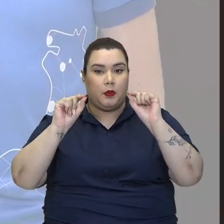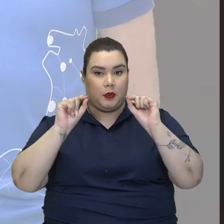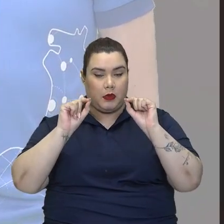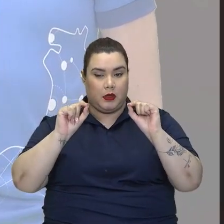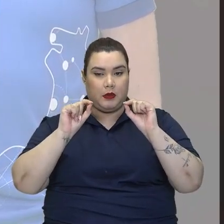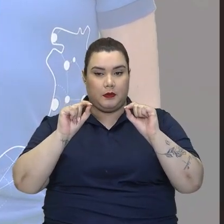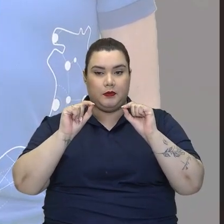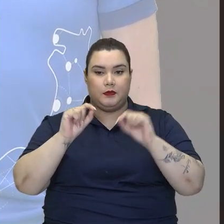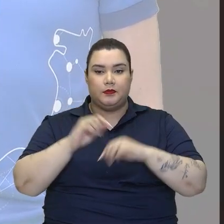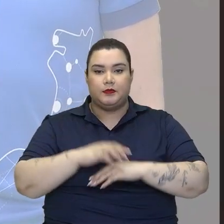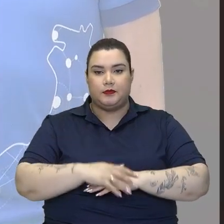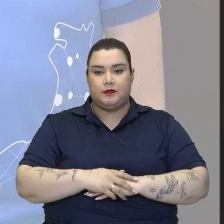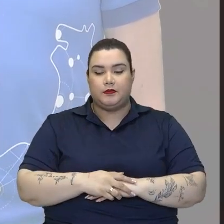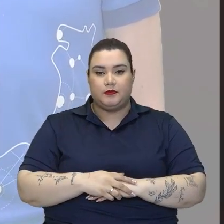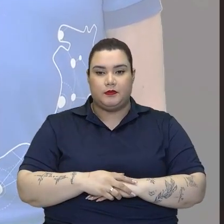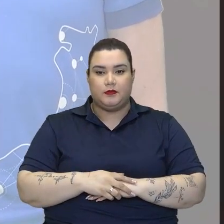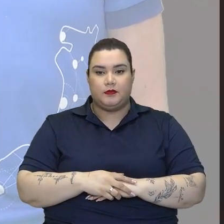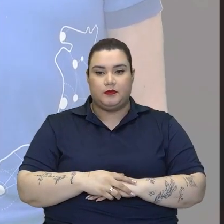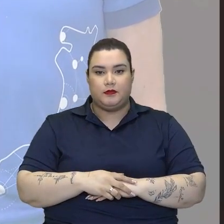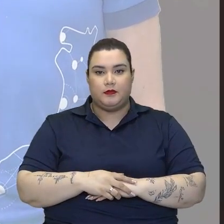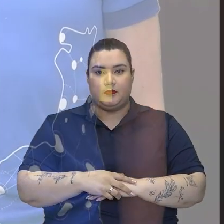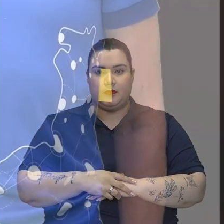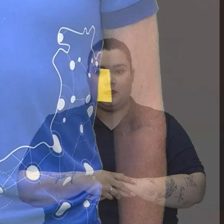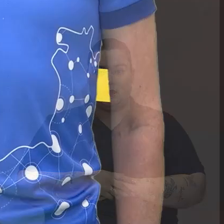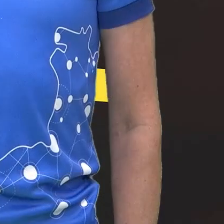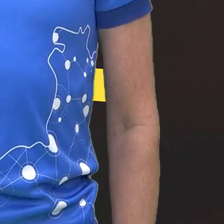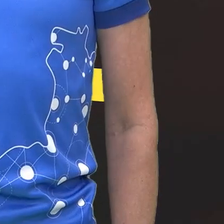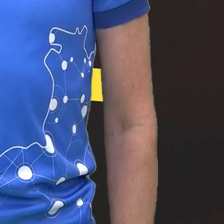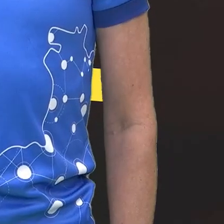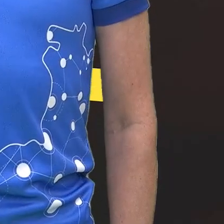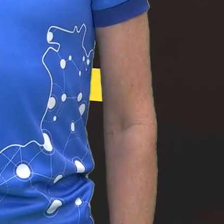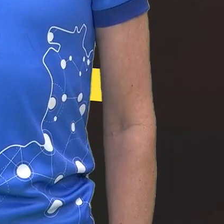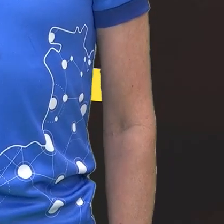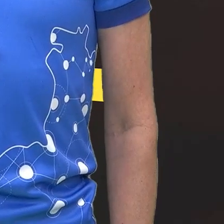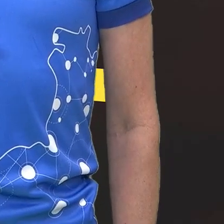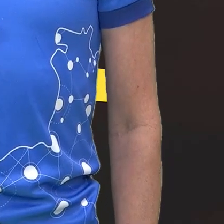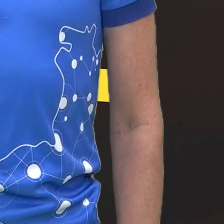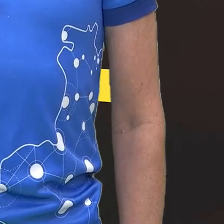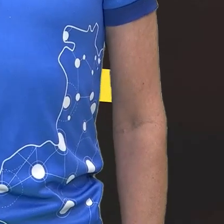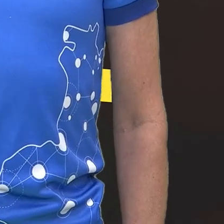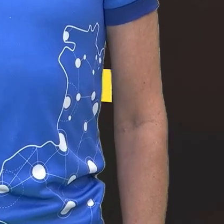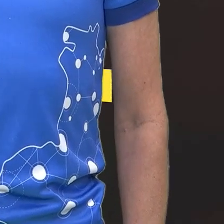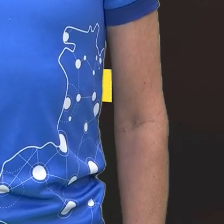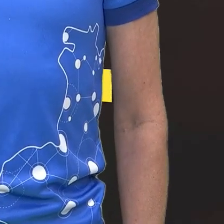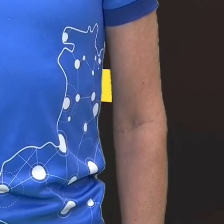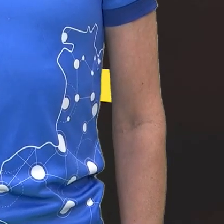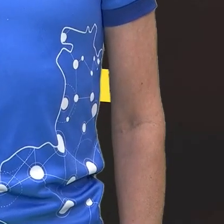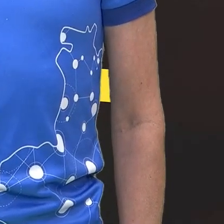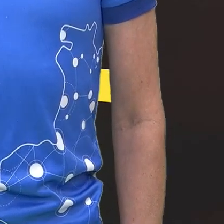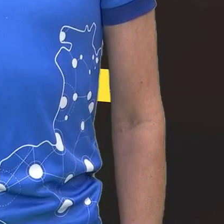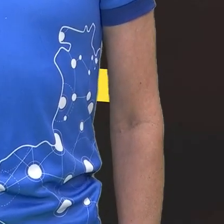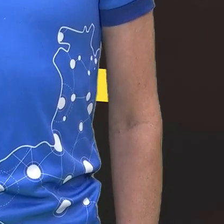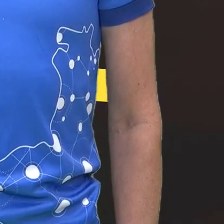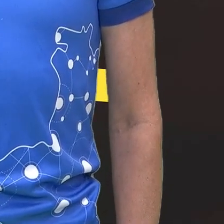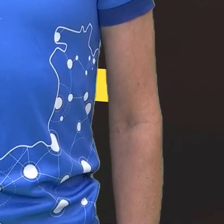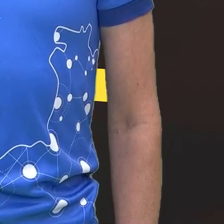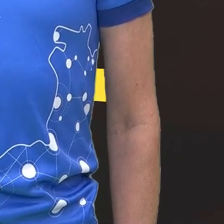menos intensa de participação, mas também é participação, pois engloba